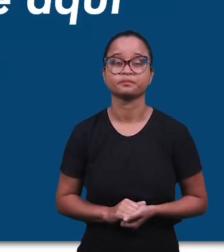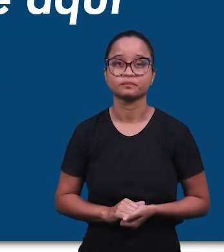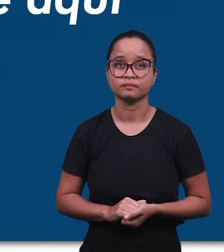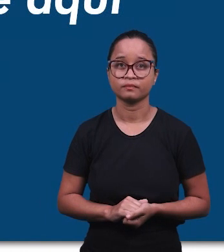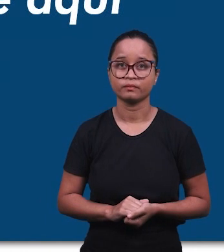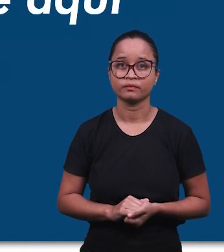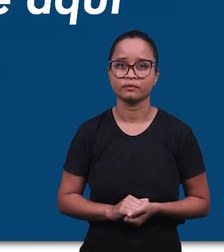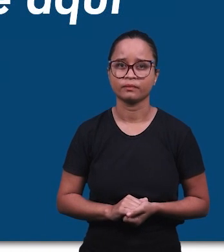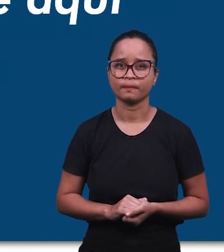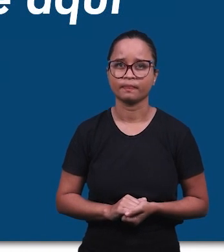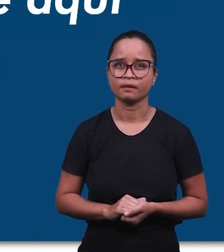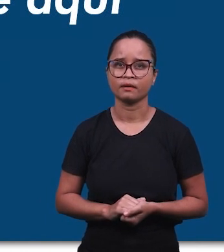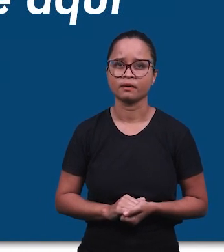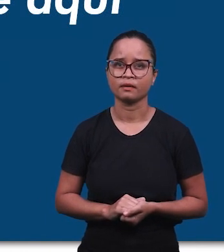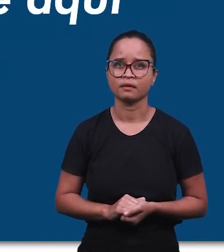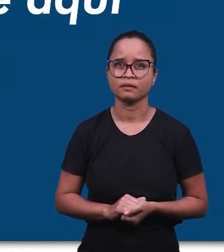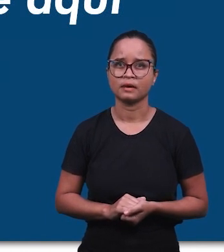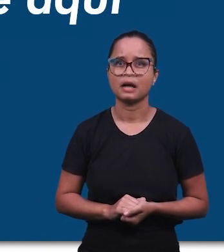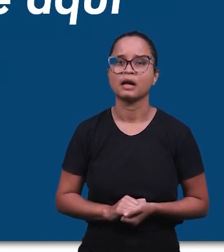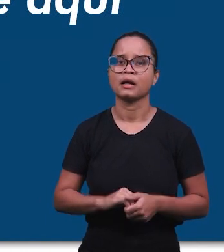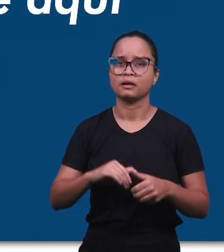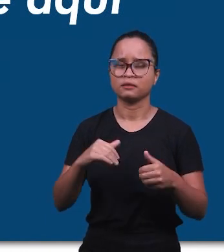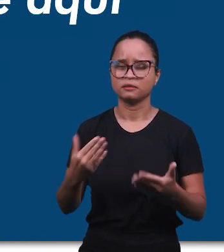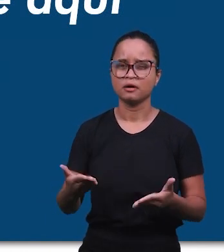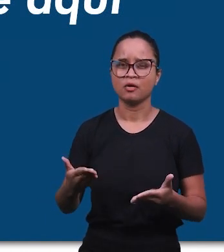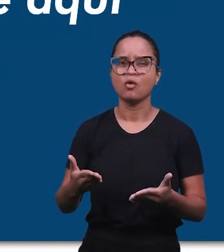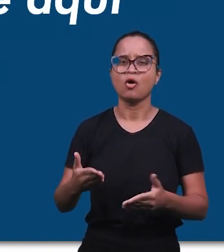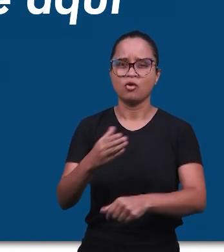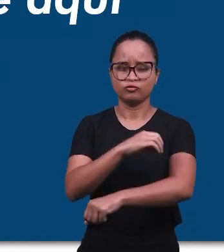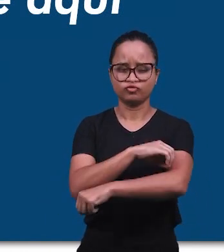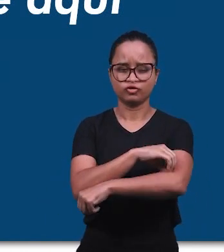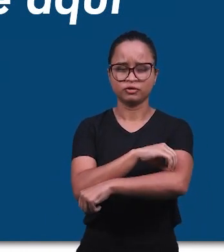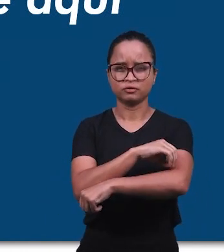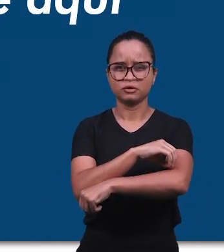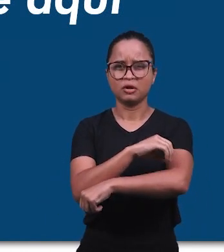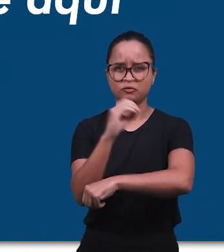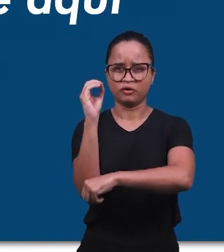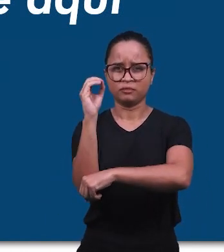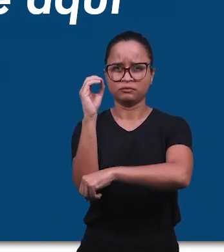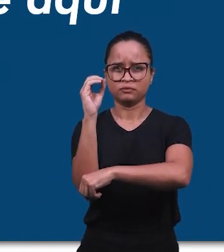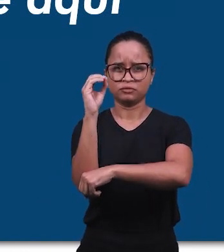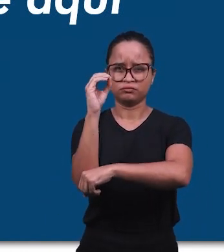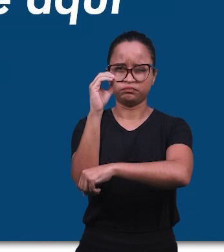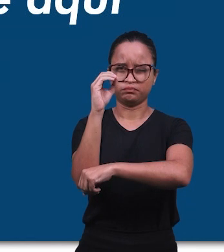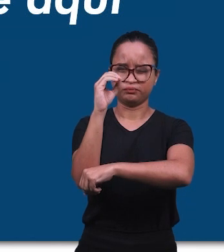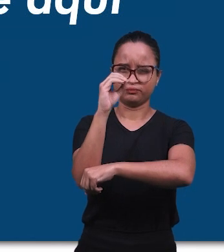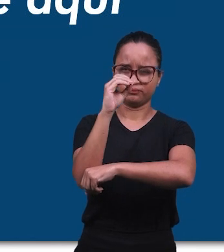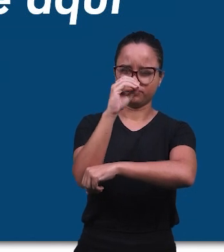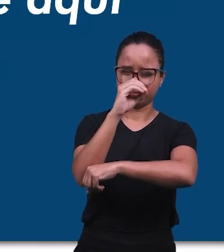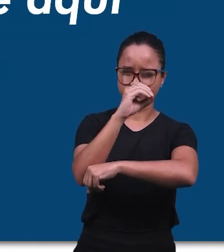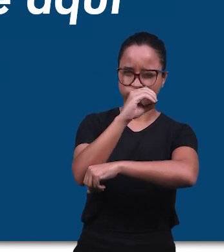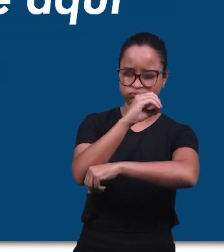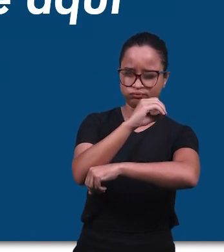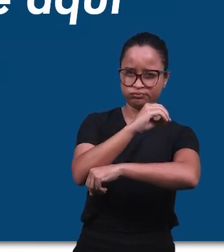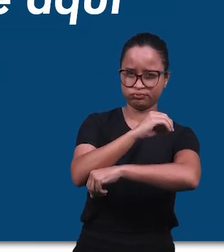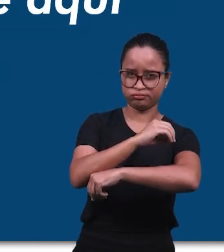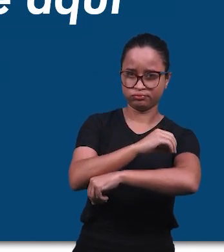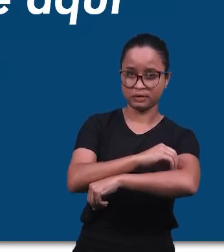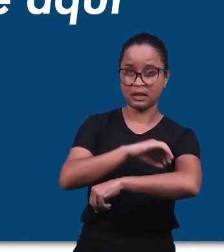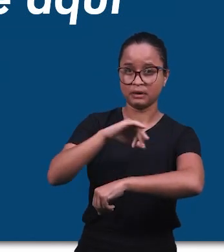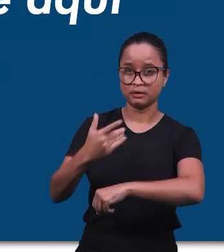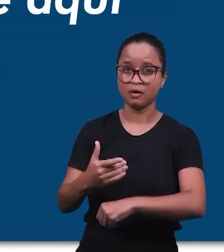assim: E já o dia começava a declinar. Então, chegando-se a ele os